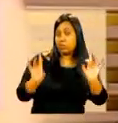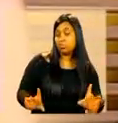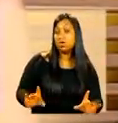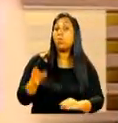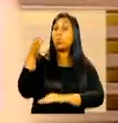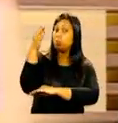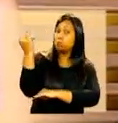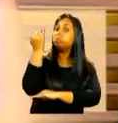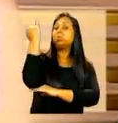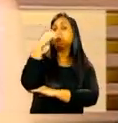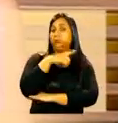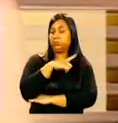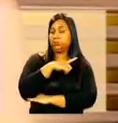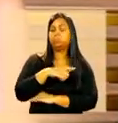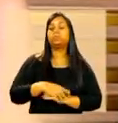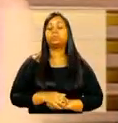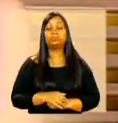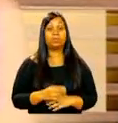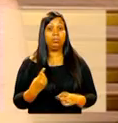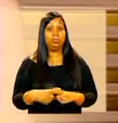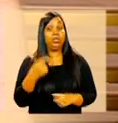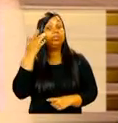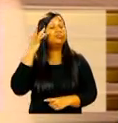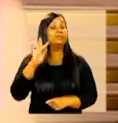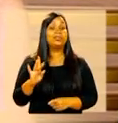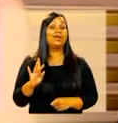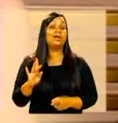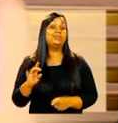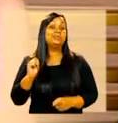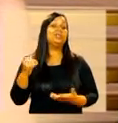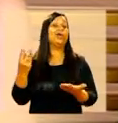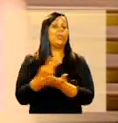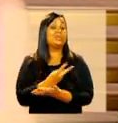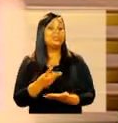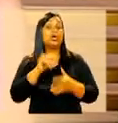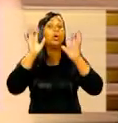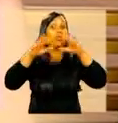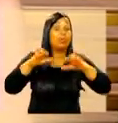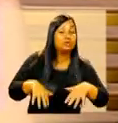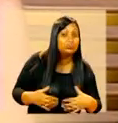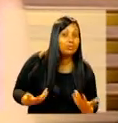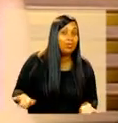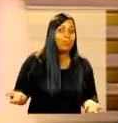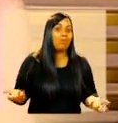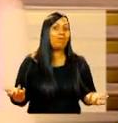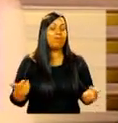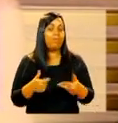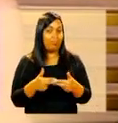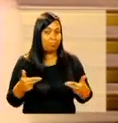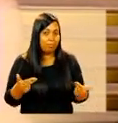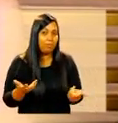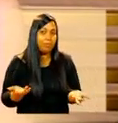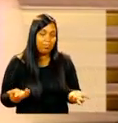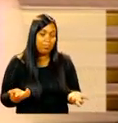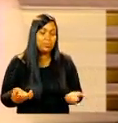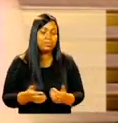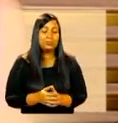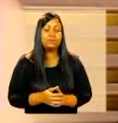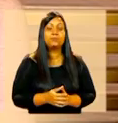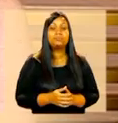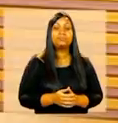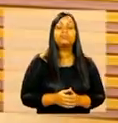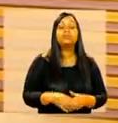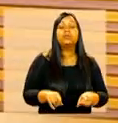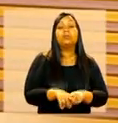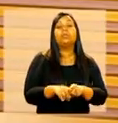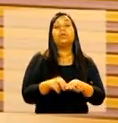hotel é muito importante, porque a gente não sabe se isso não vai acontecer, né? Uma chuva inesperada, alguma coisa nesse Uma outra